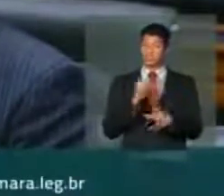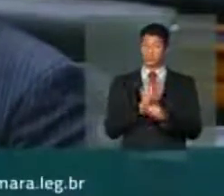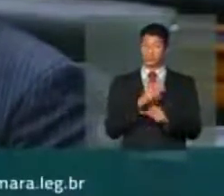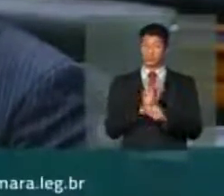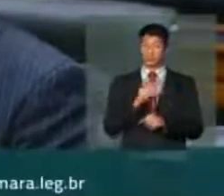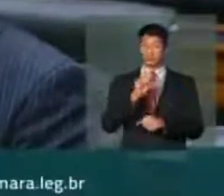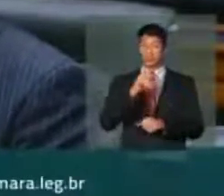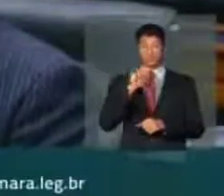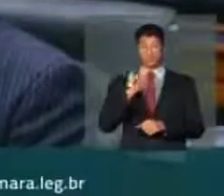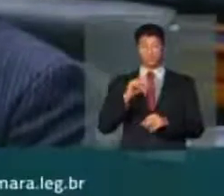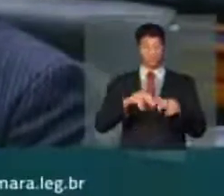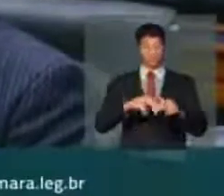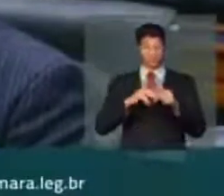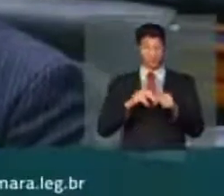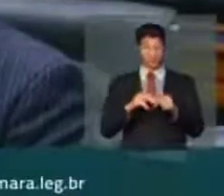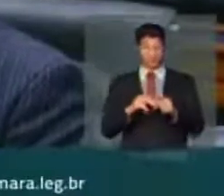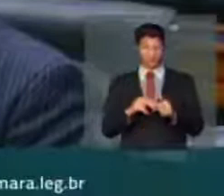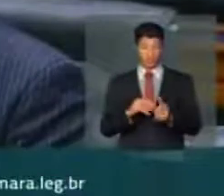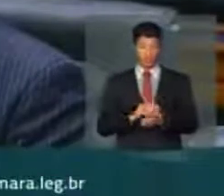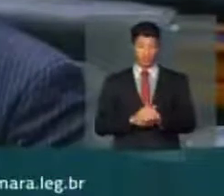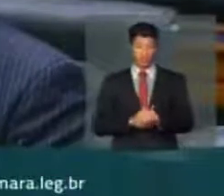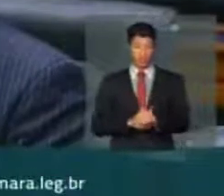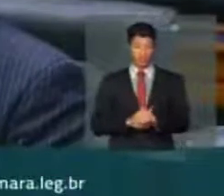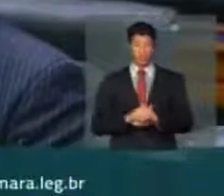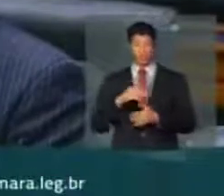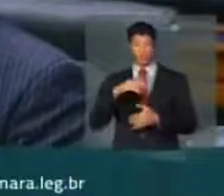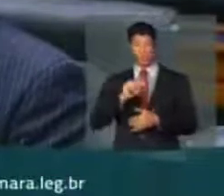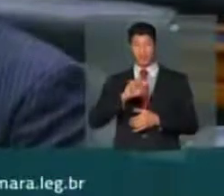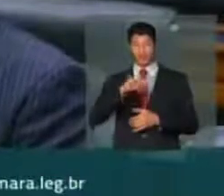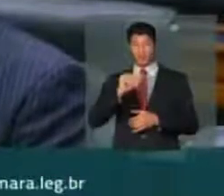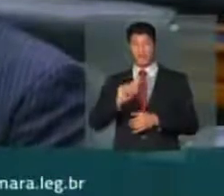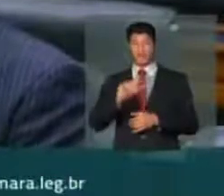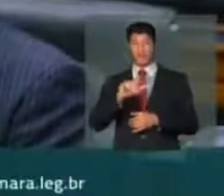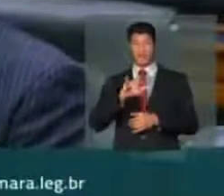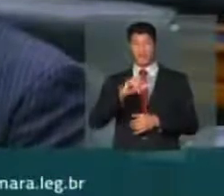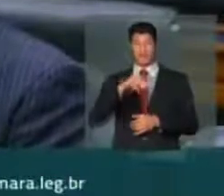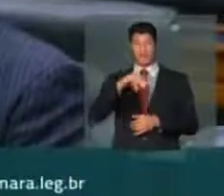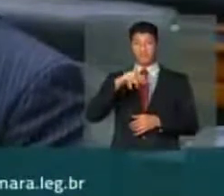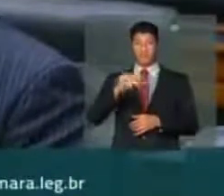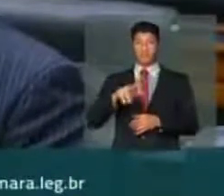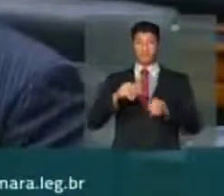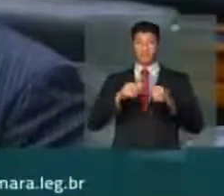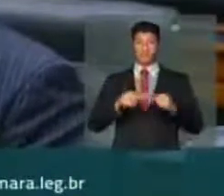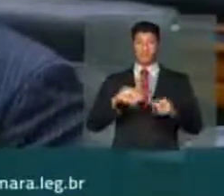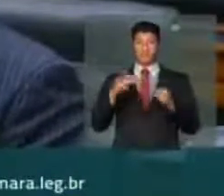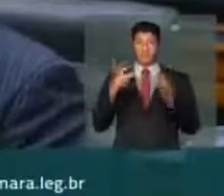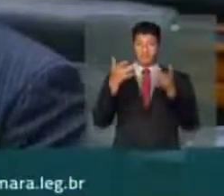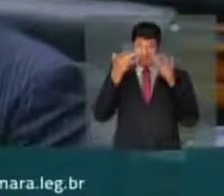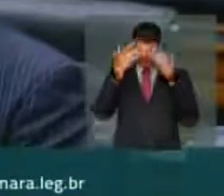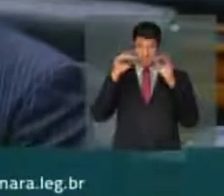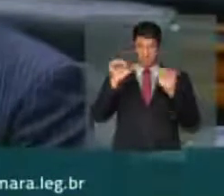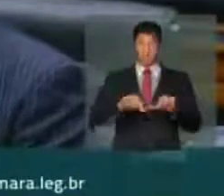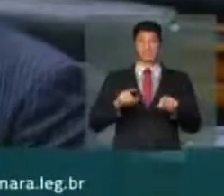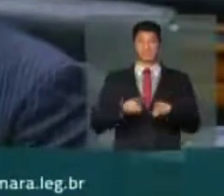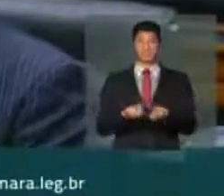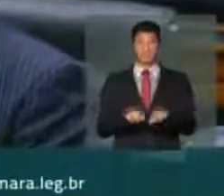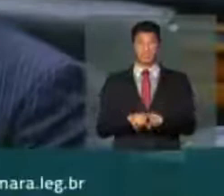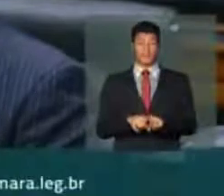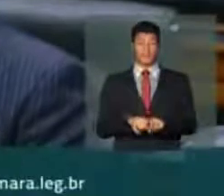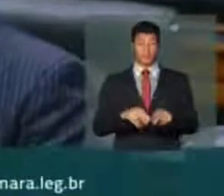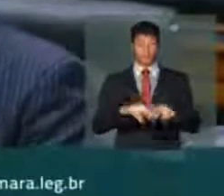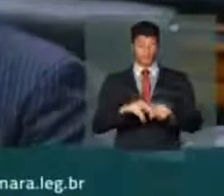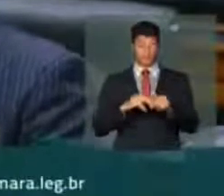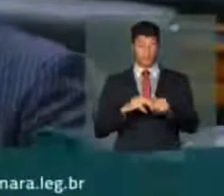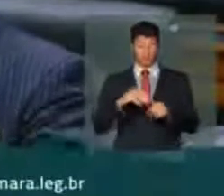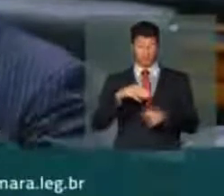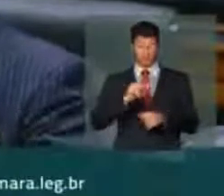na CPI por conta da máfia das liminares. Então ficou uma marca negativa. E também por conta